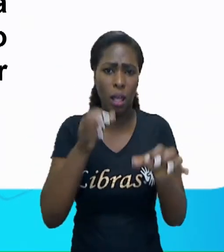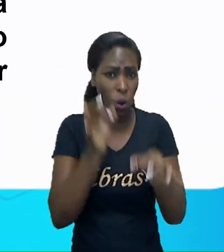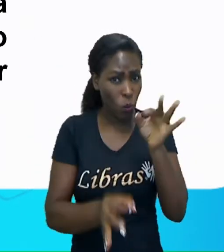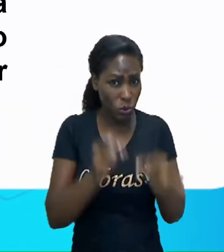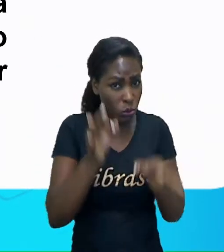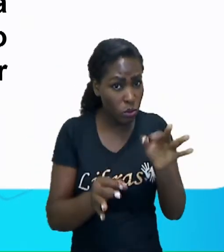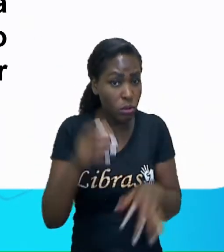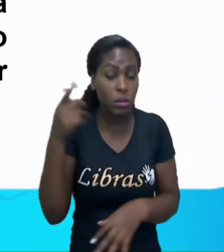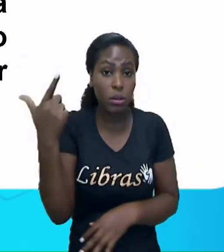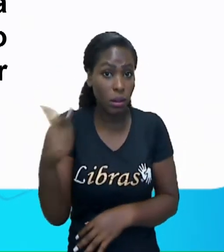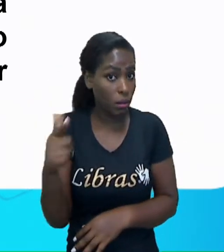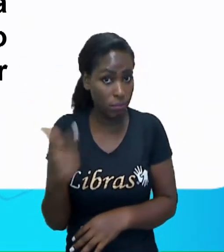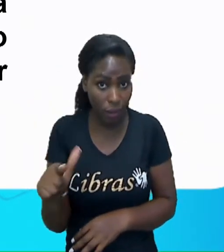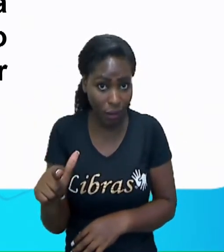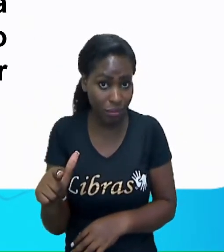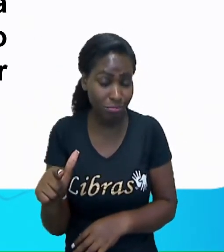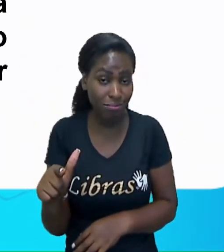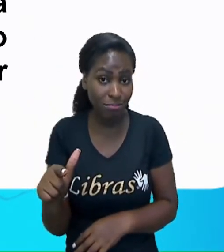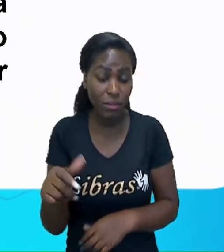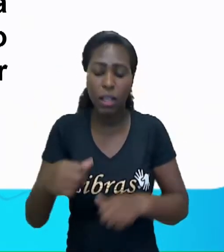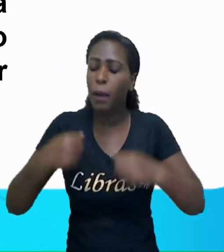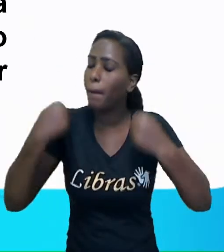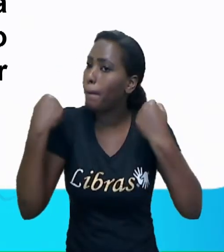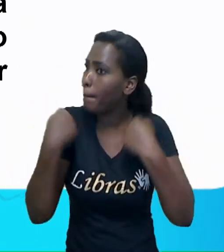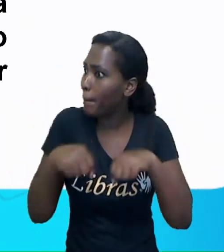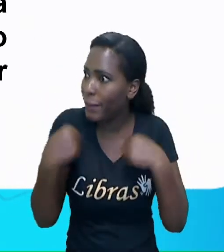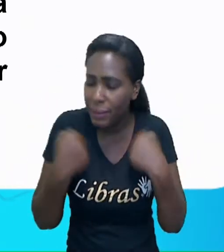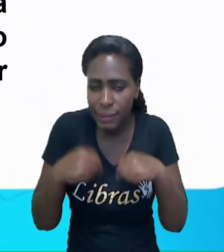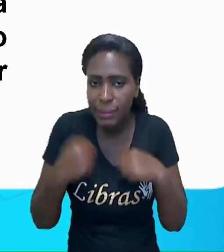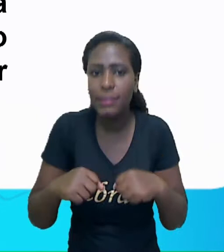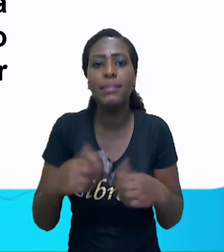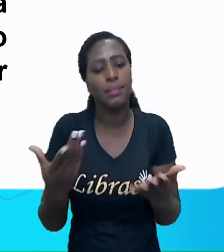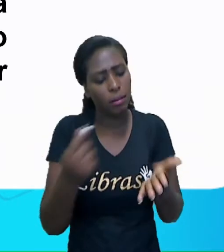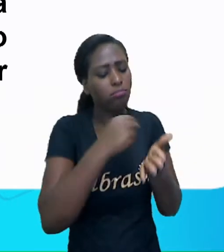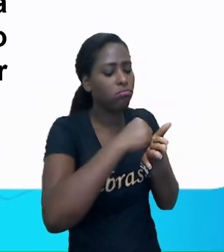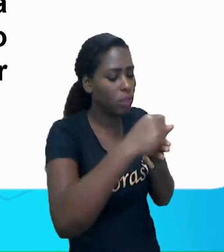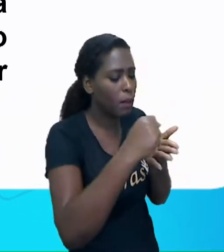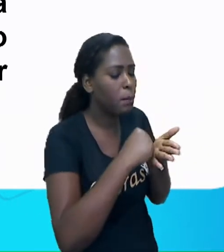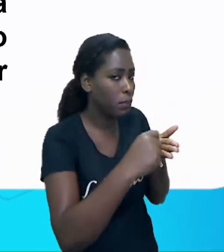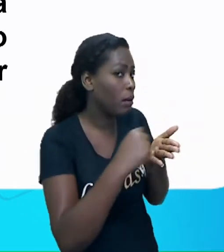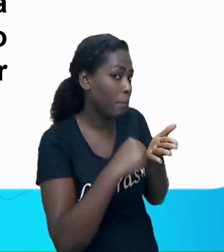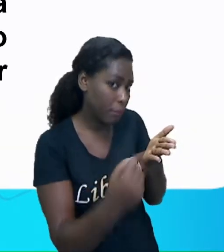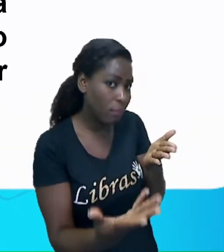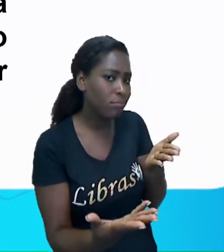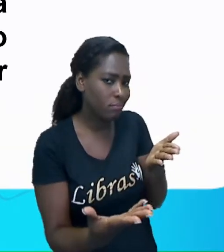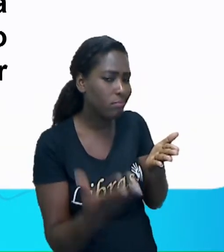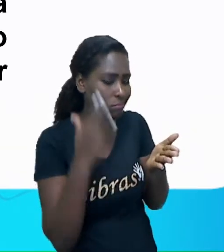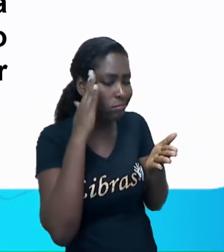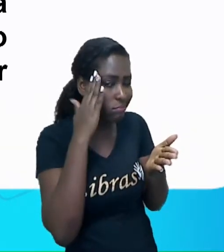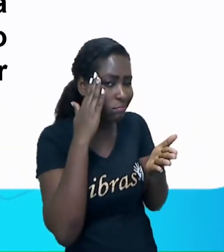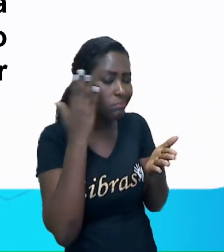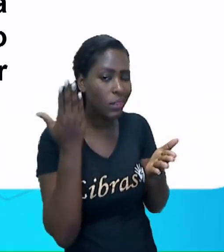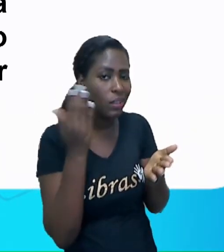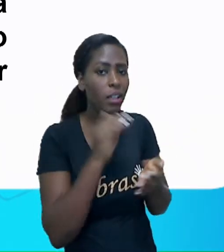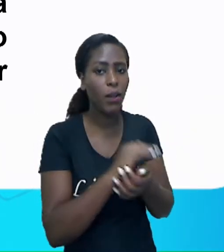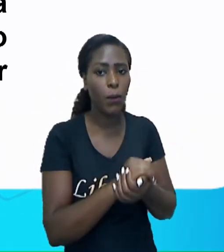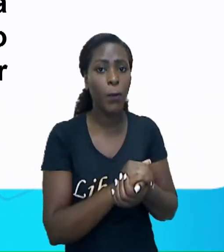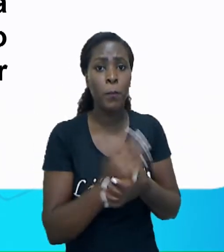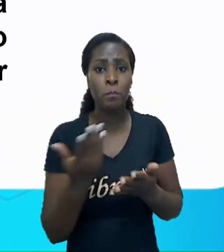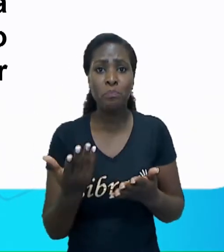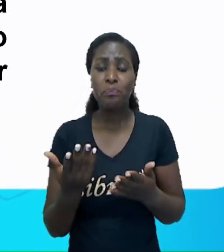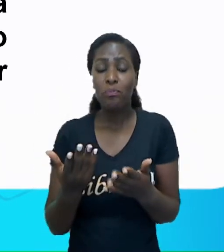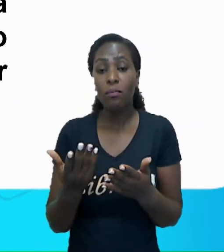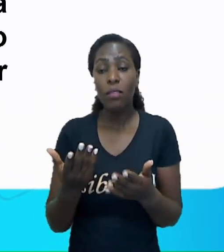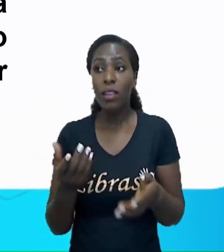de uma injustiça. Não está ao nosso alcance qualquer outro meio que nos permita